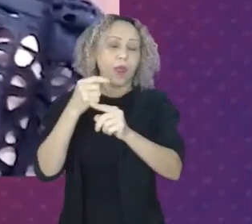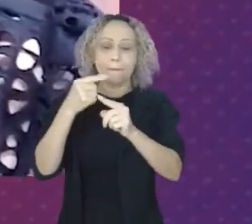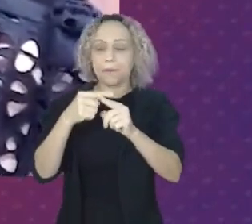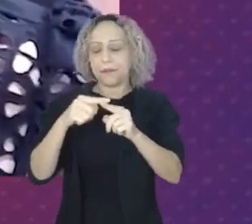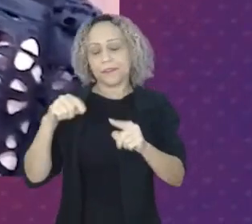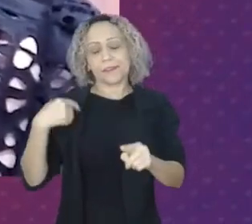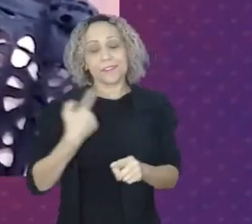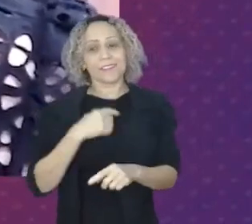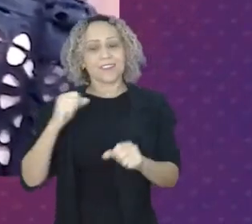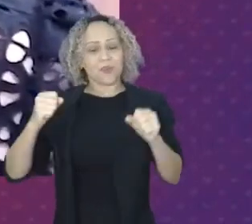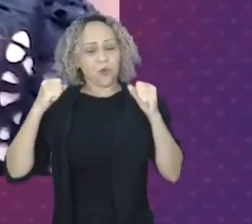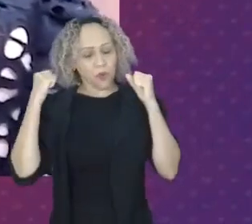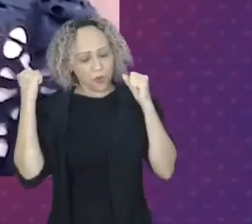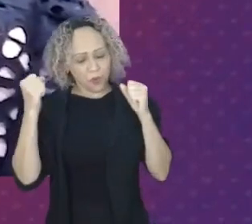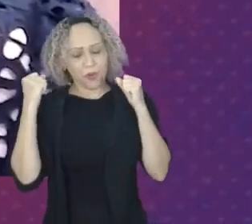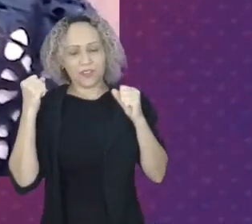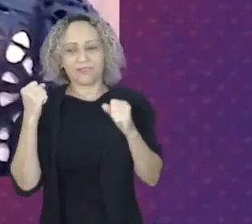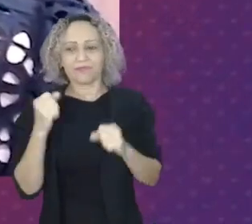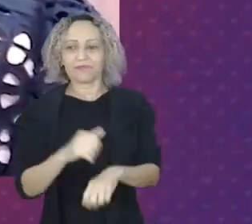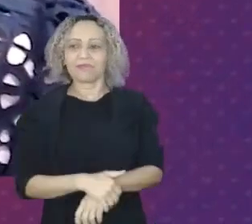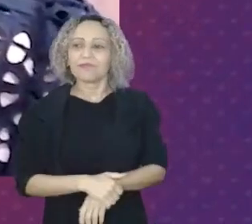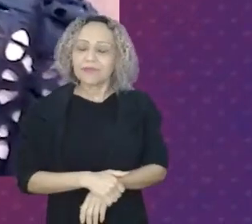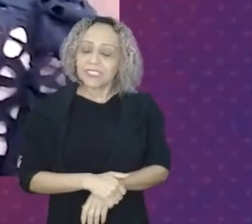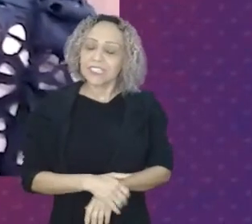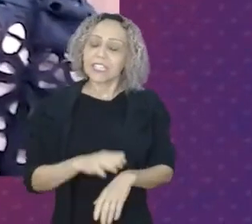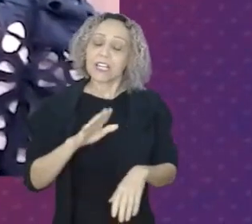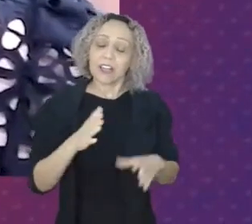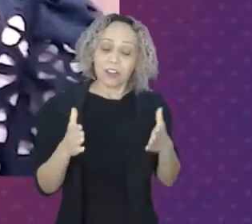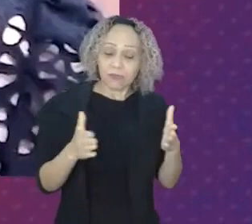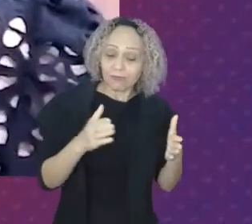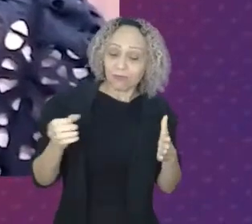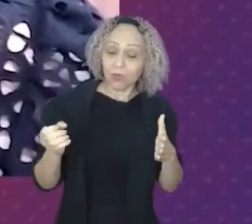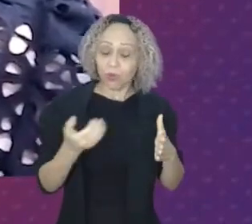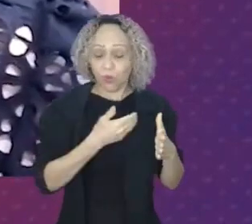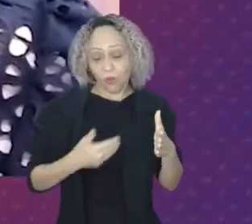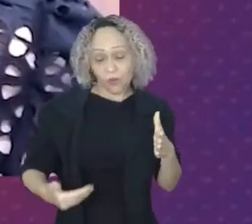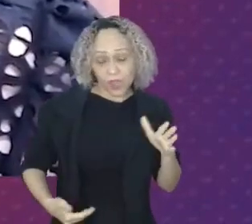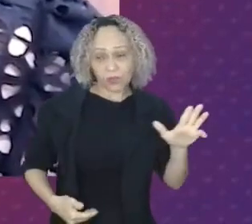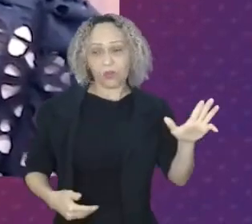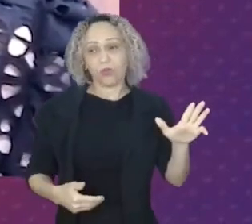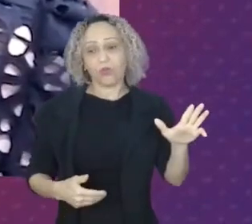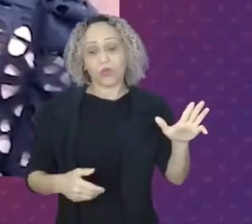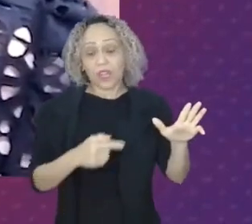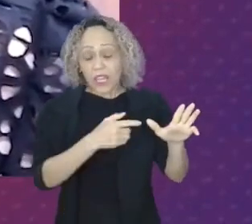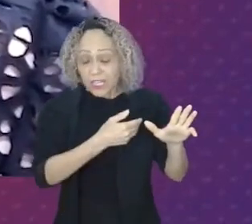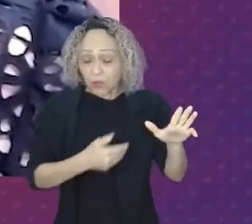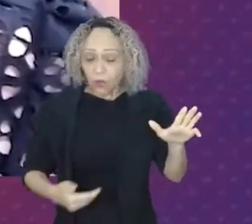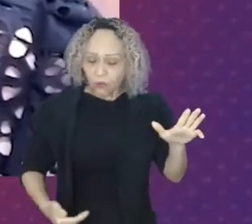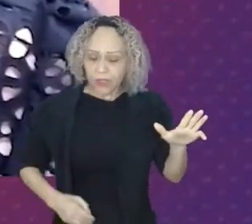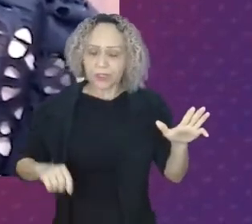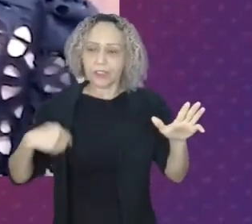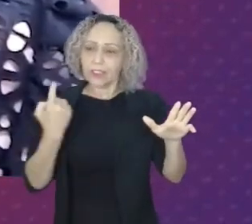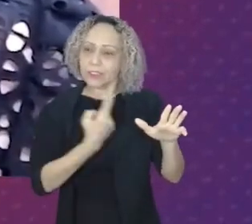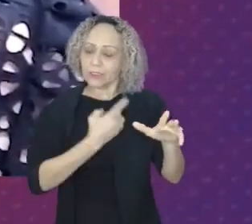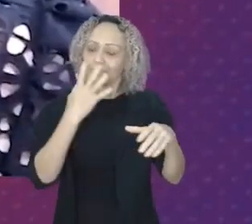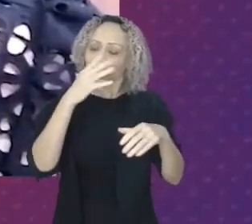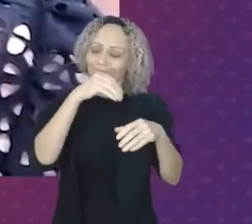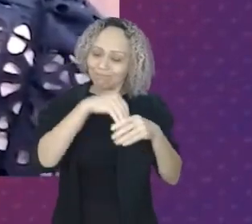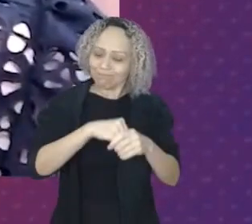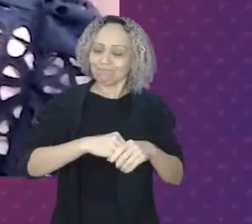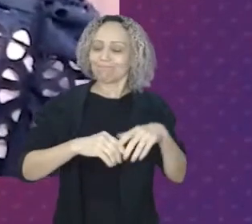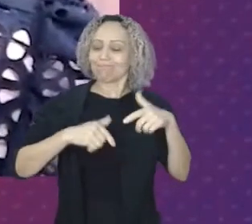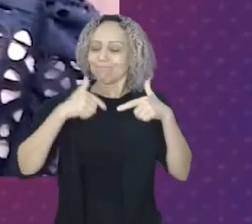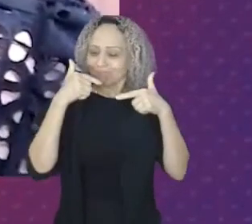estamos vendo acontecendo no governo do presidente Lula, no governo que nós lutamos tanto e tanto